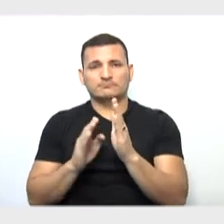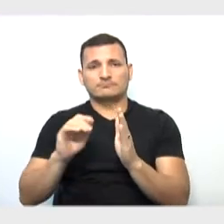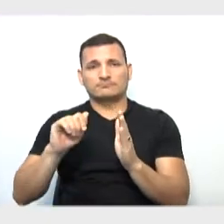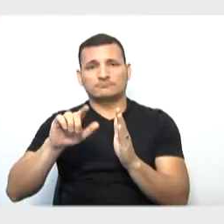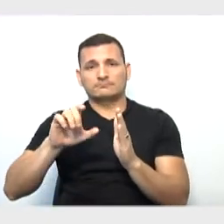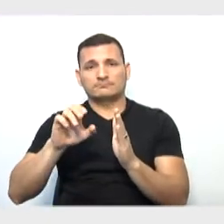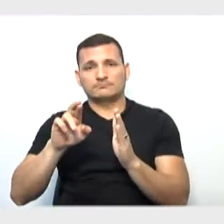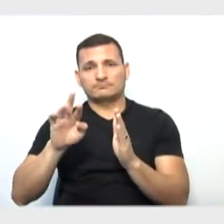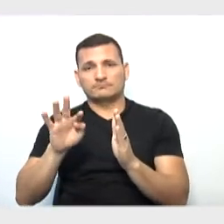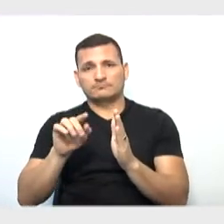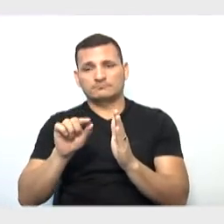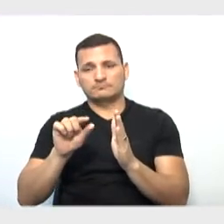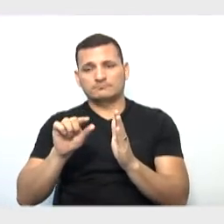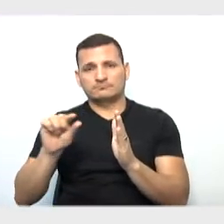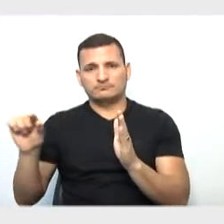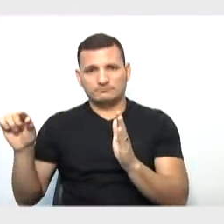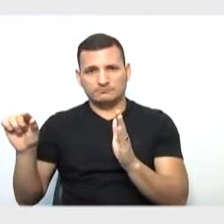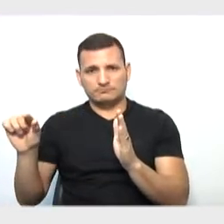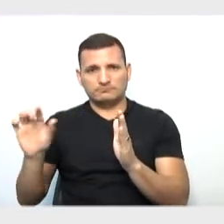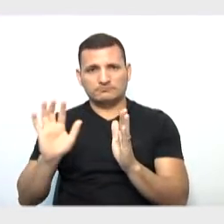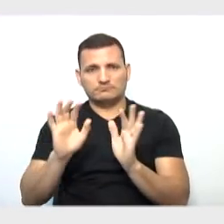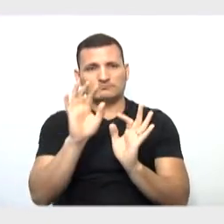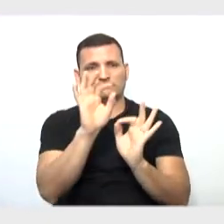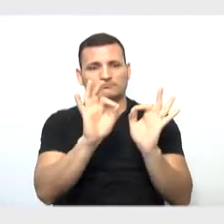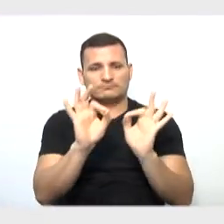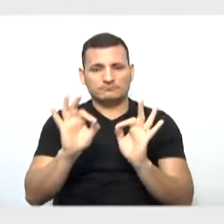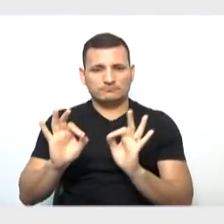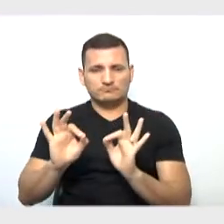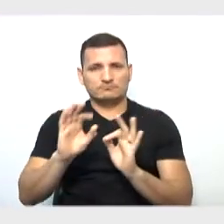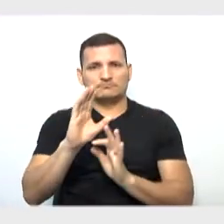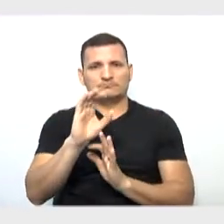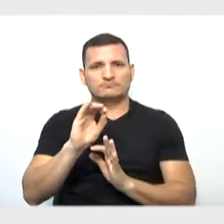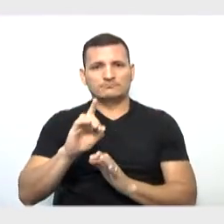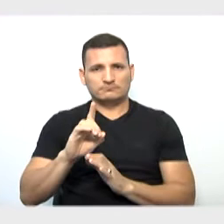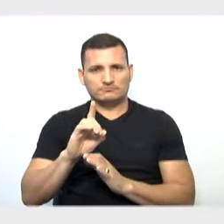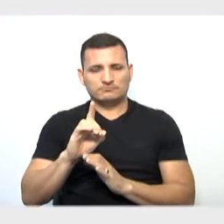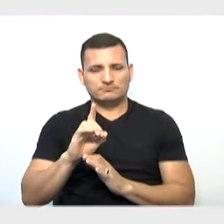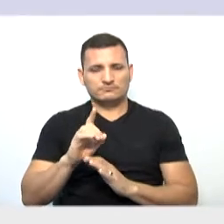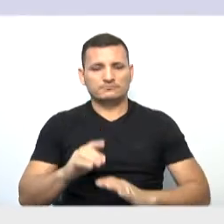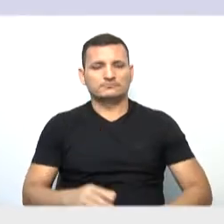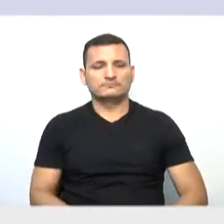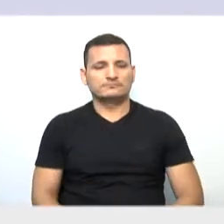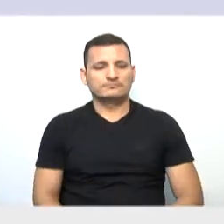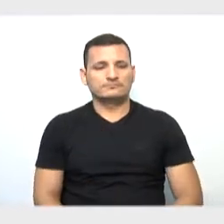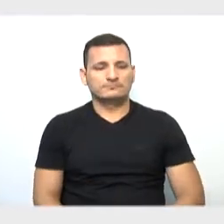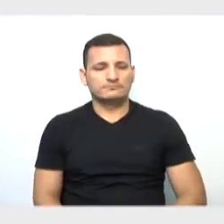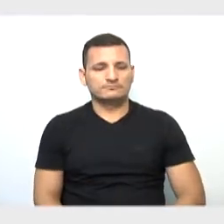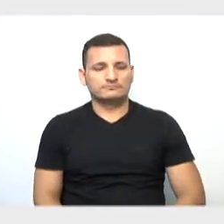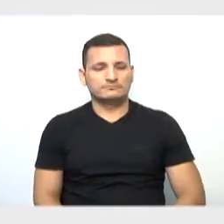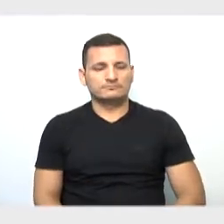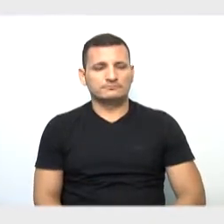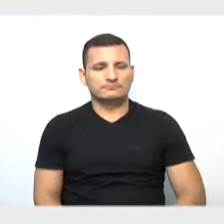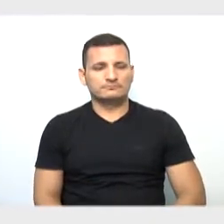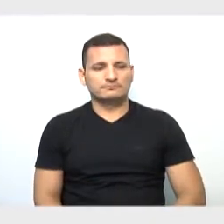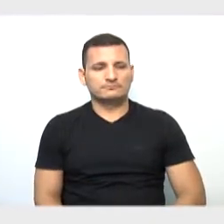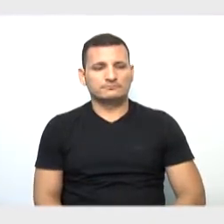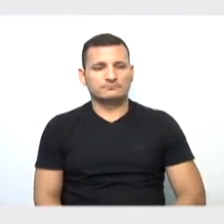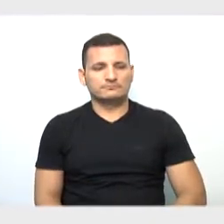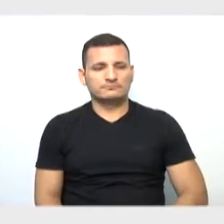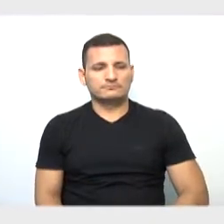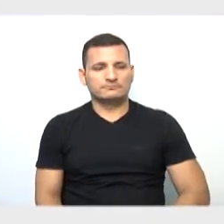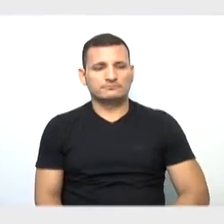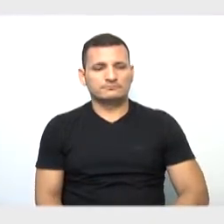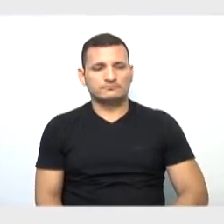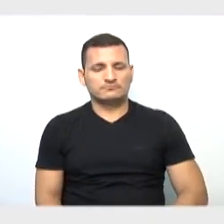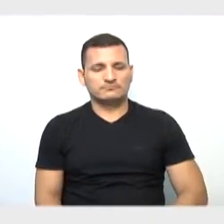mais para dentro. Isso tudo faz diferença na organização do seu código, tá bom? Aí agora eu não terminei o